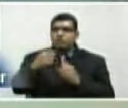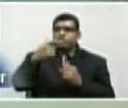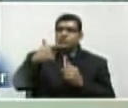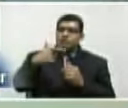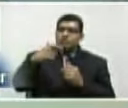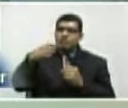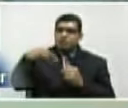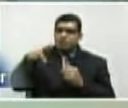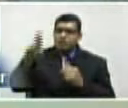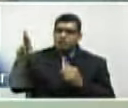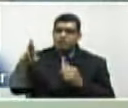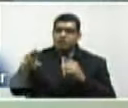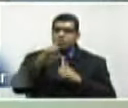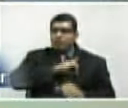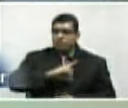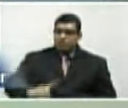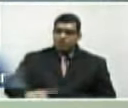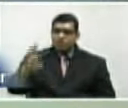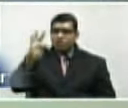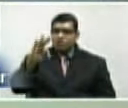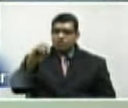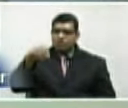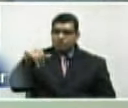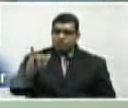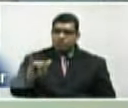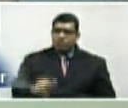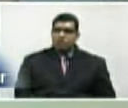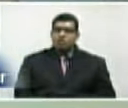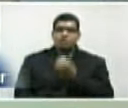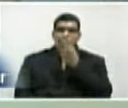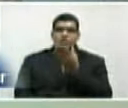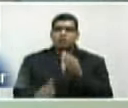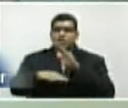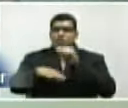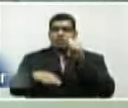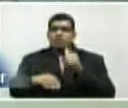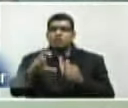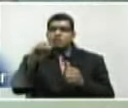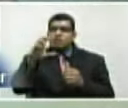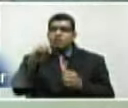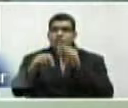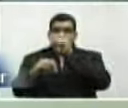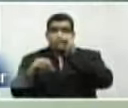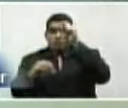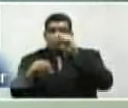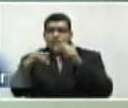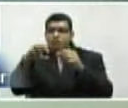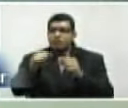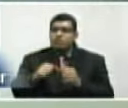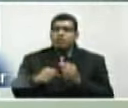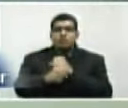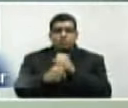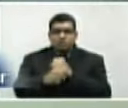200 milhões de reais, deputado Antônio Medeiros. Serão mais de 50 milhões de reais esse